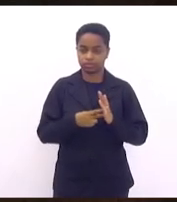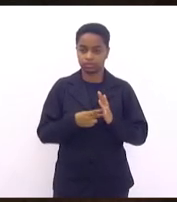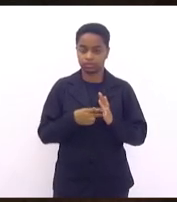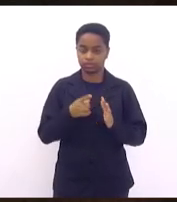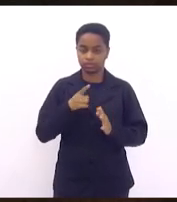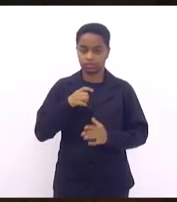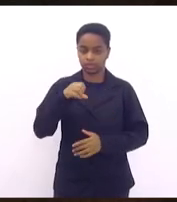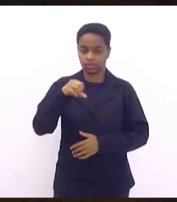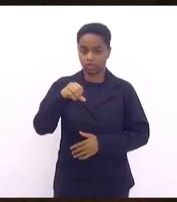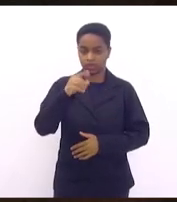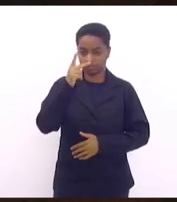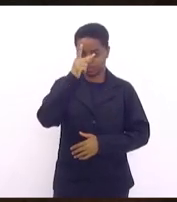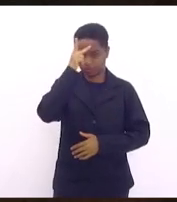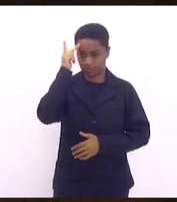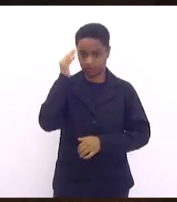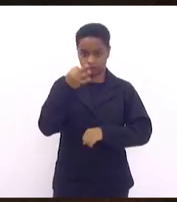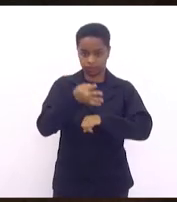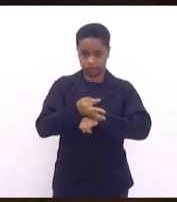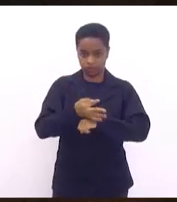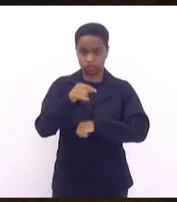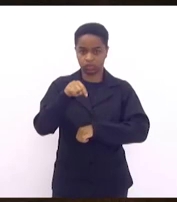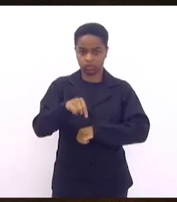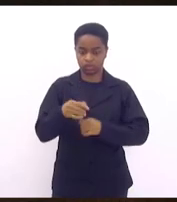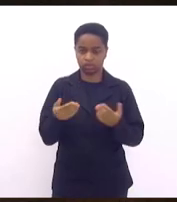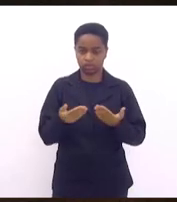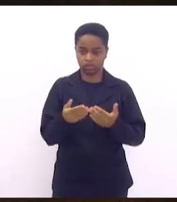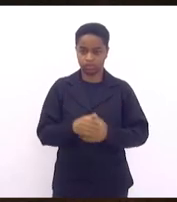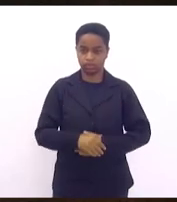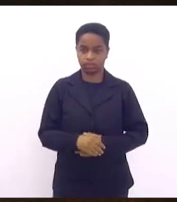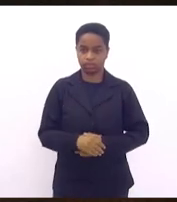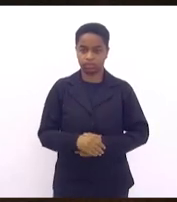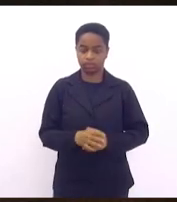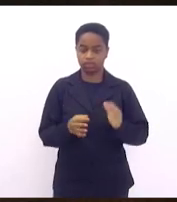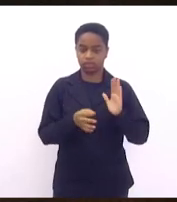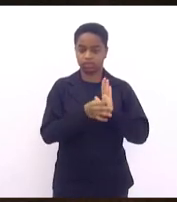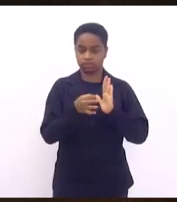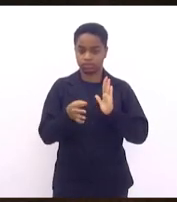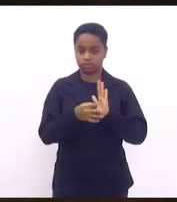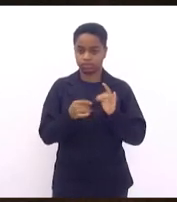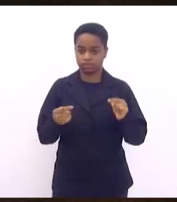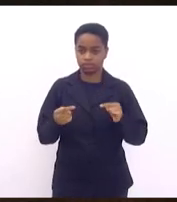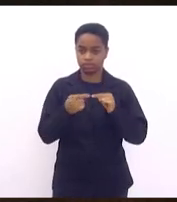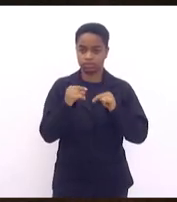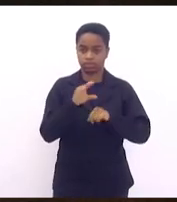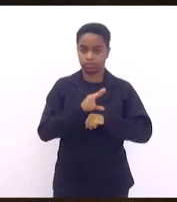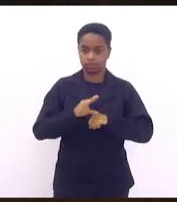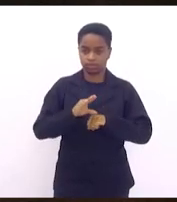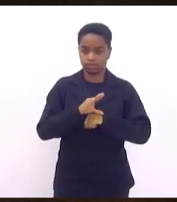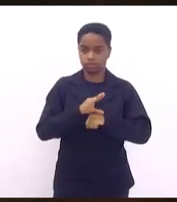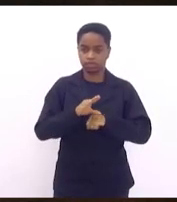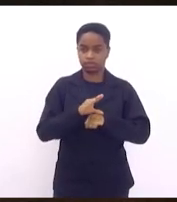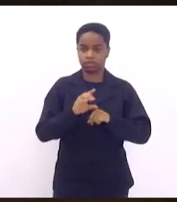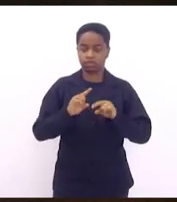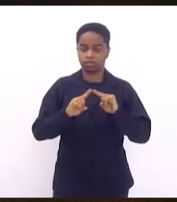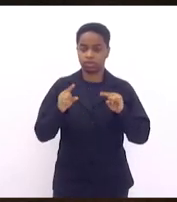9 na minha frente que não estão presentes. Não estão presentes. Né? O parecer é pela constitucionalidade